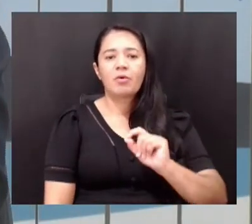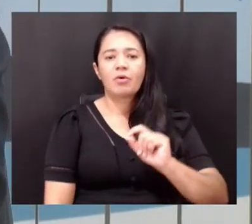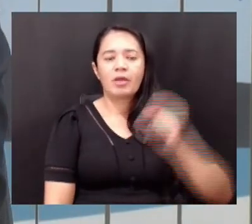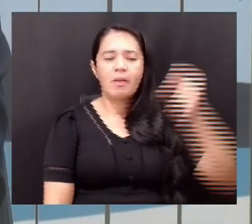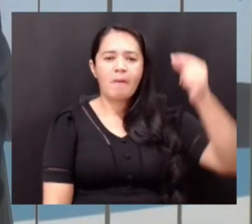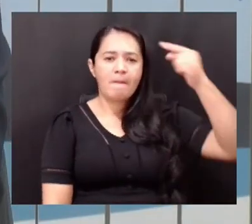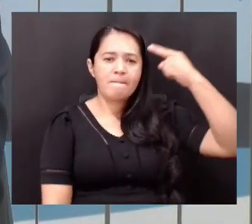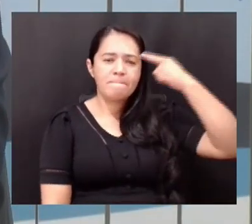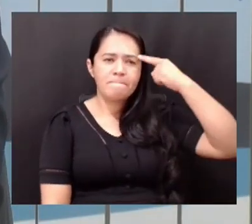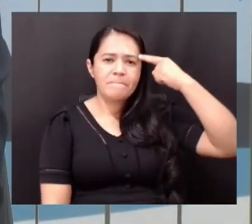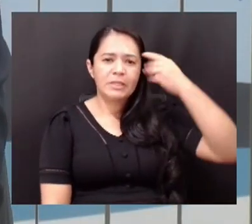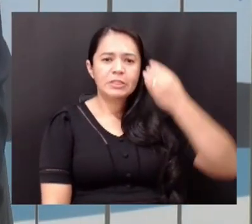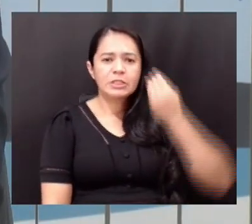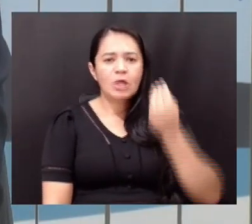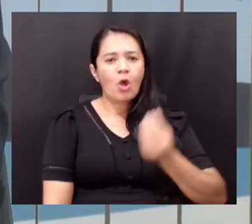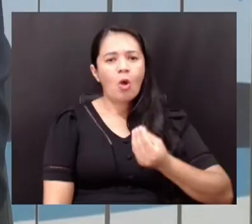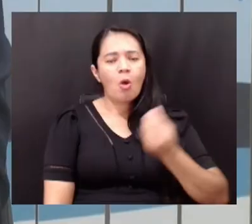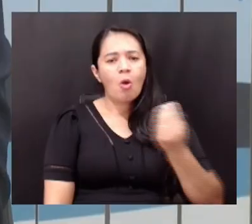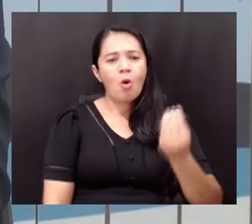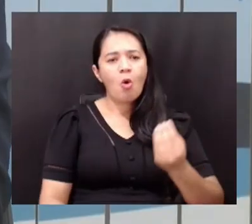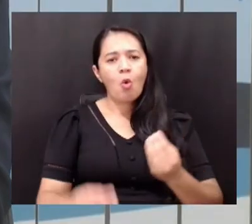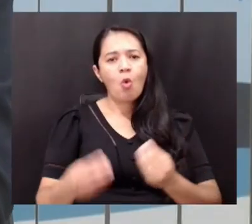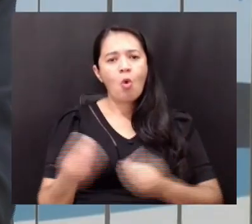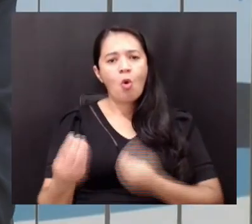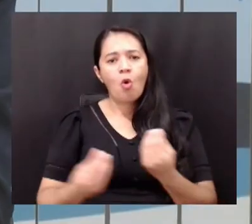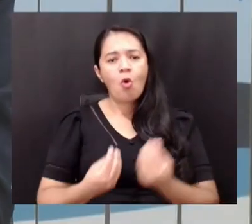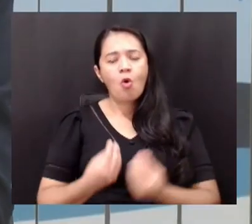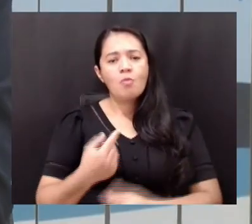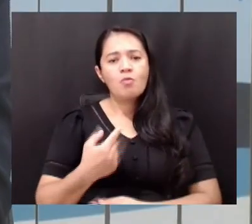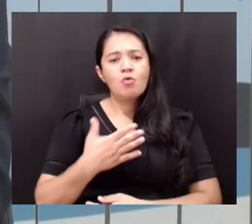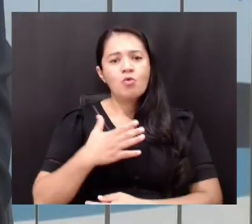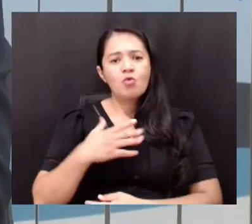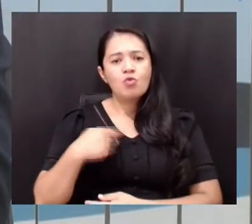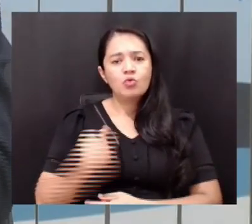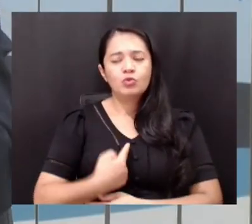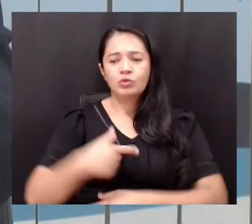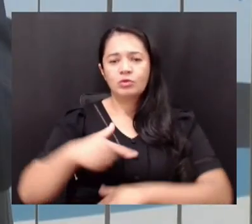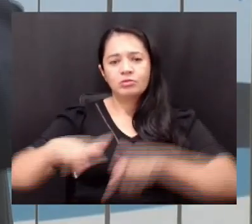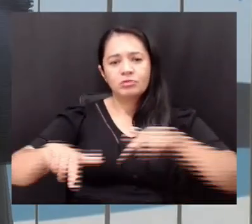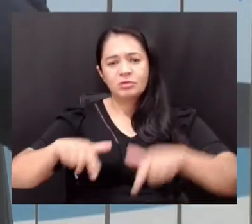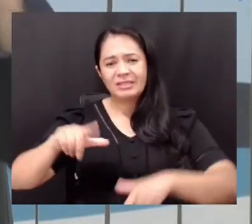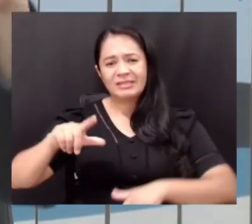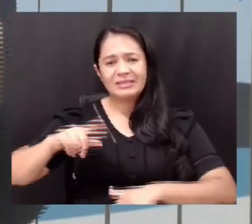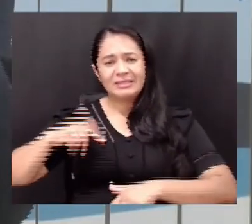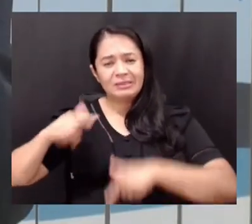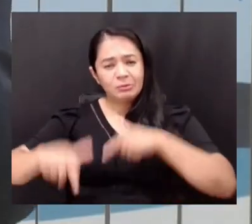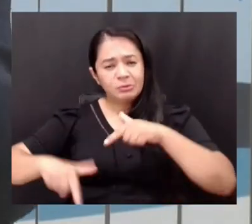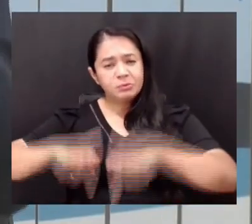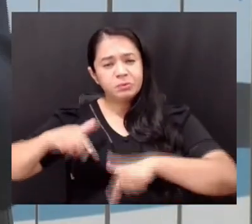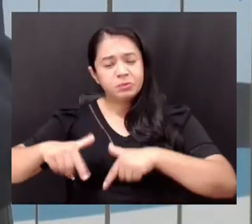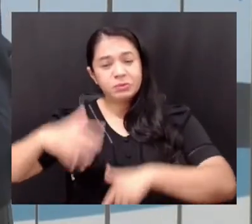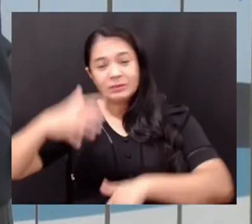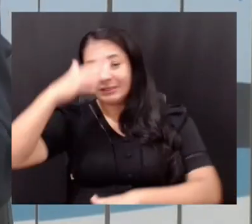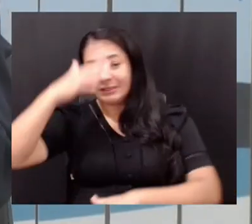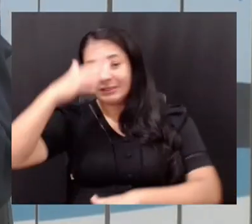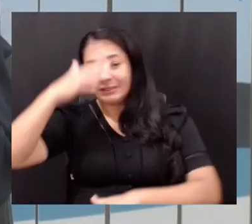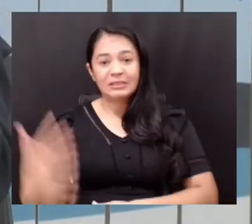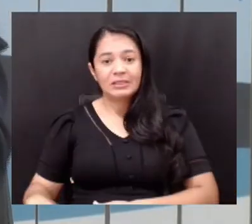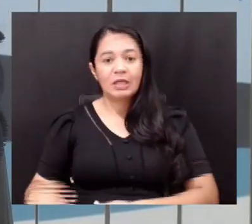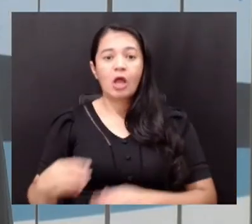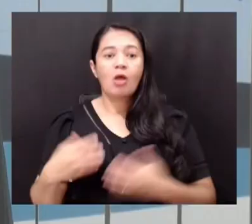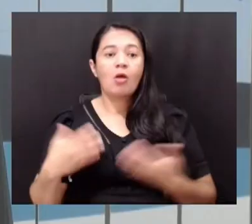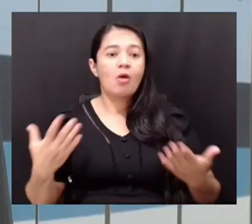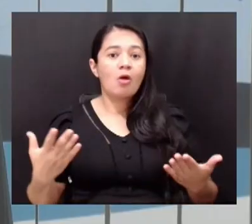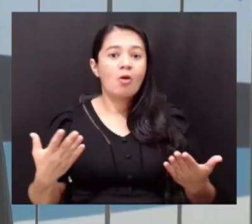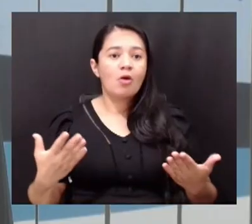organizando o nosso trabalho. Tem excesso de trabalho. Qual é a tendência mundial? É a gente fazer